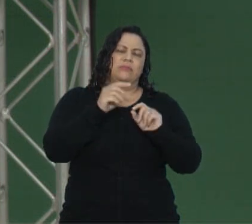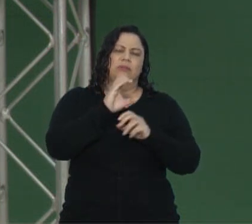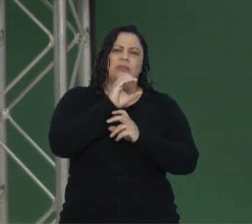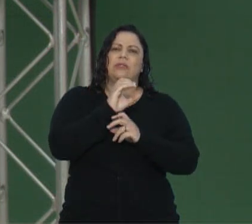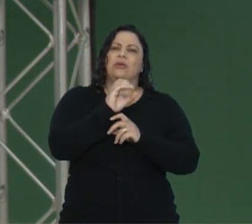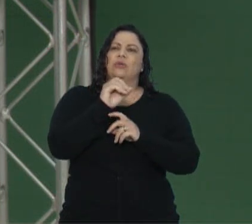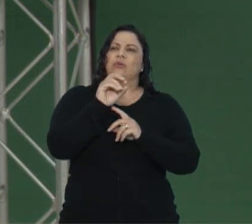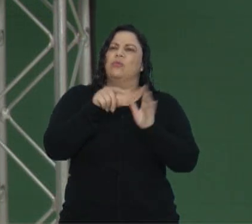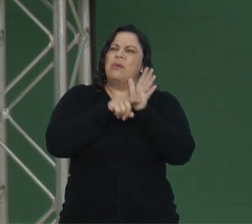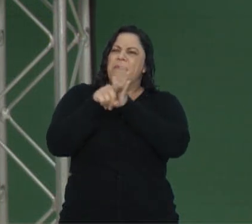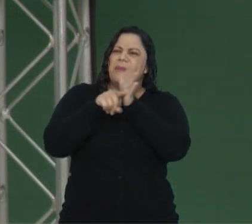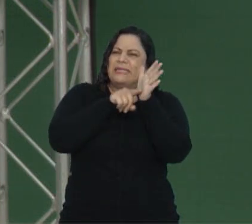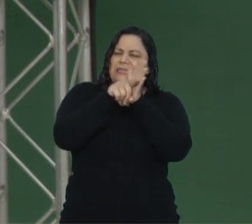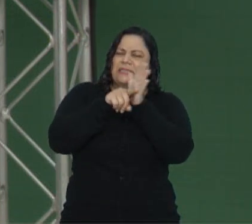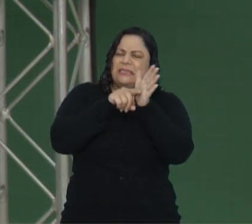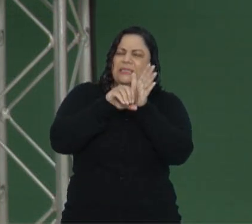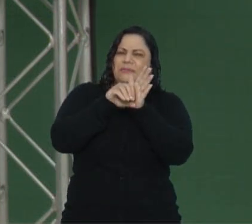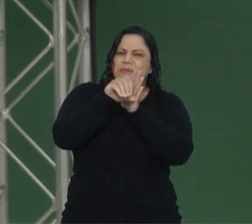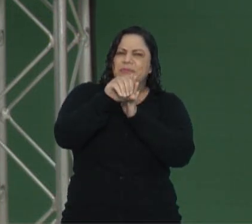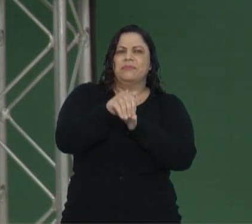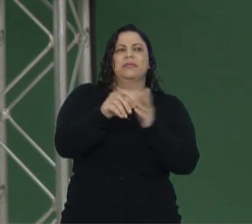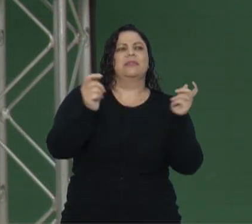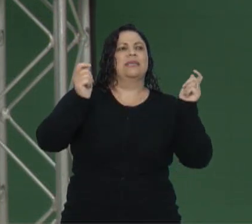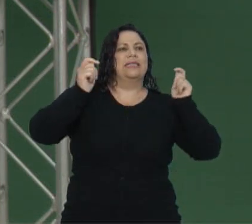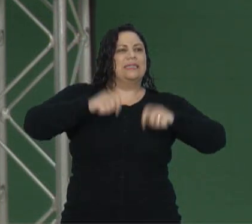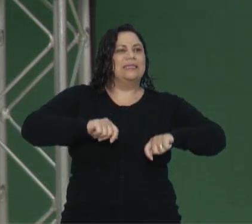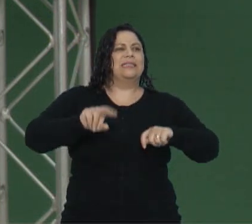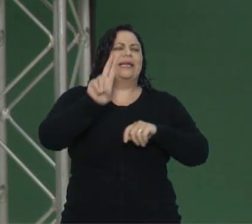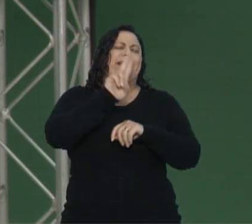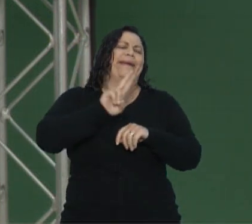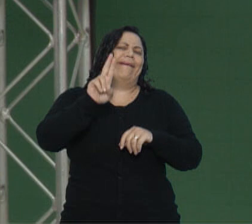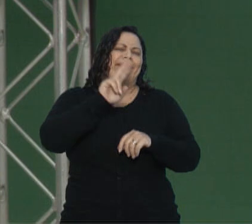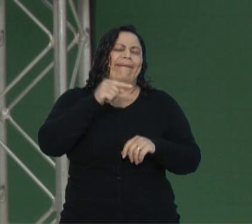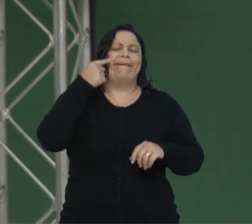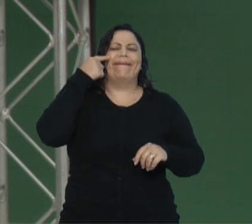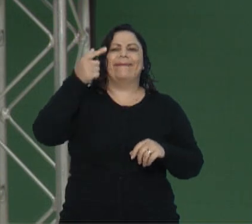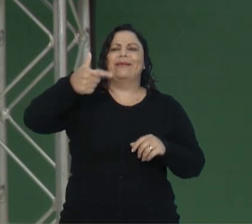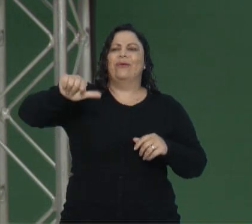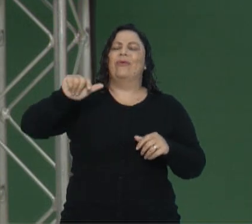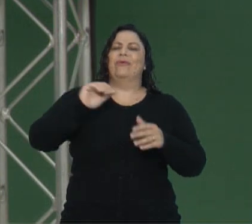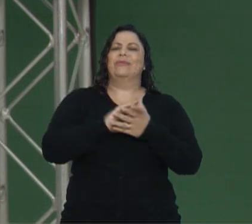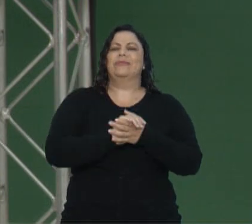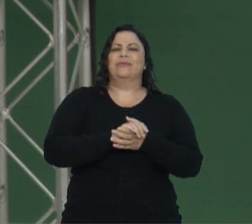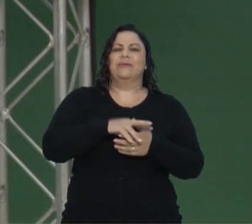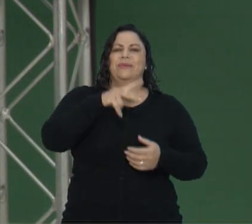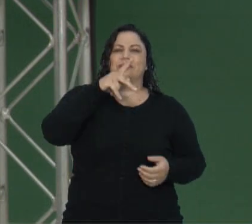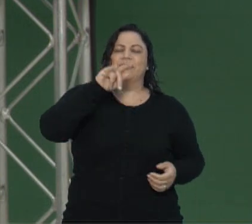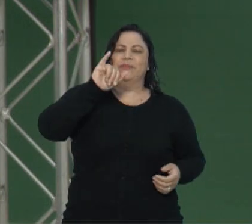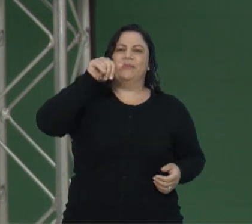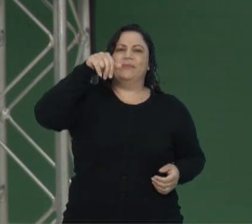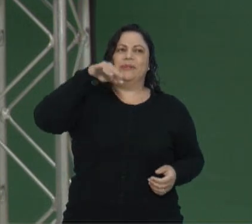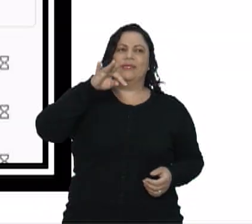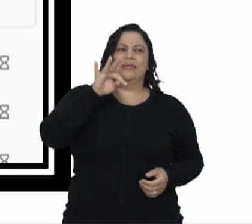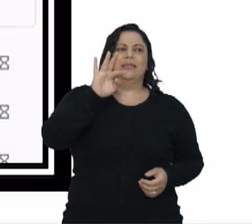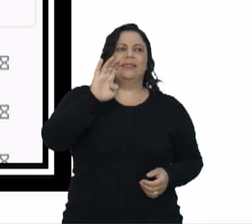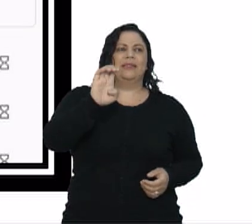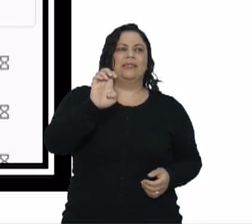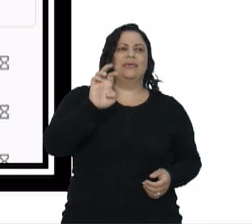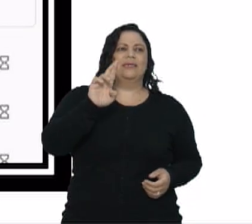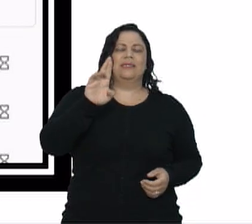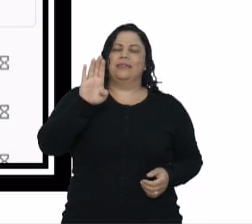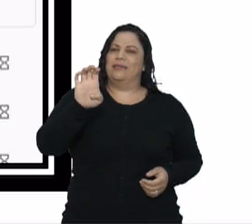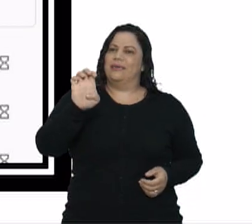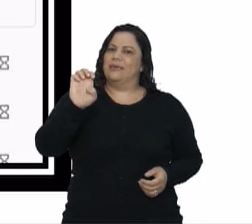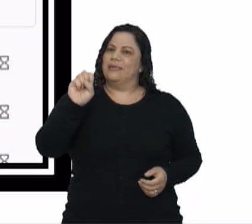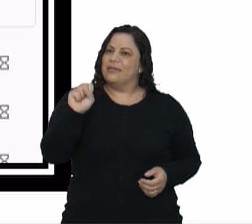pesquisa. Pinterest, eu tenho Pinterest, eu gosto muito. E aí, ó, vocês viram aí que é o segundo lugar que eu usei mais nesse